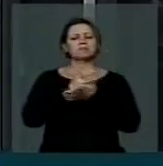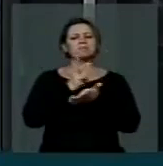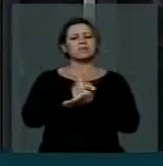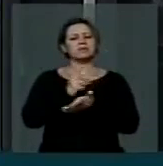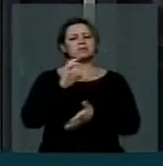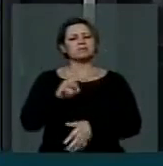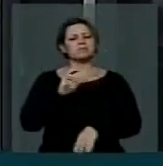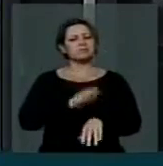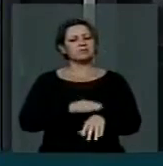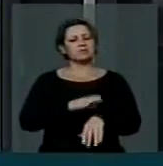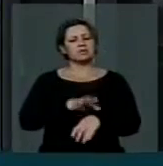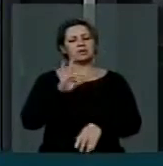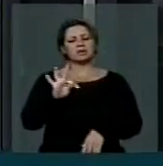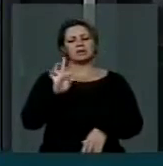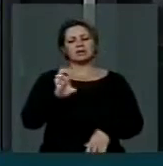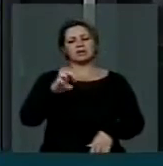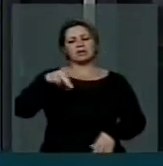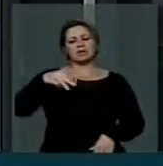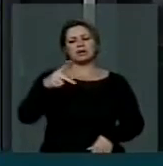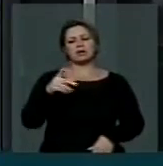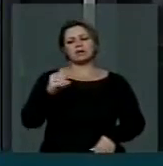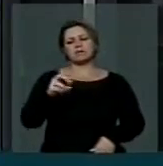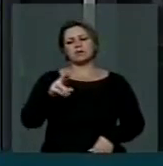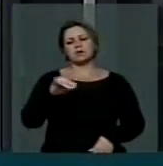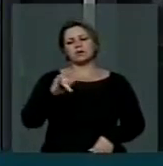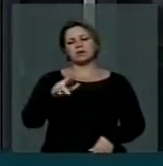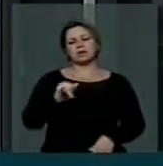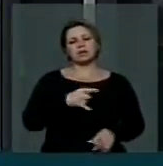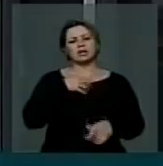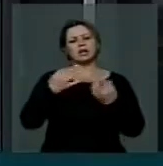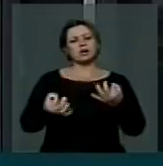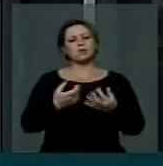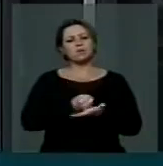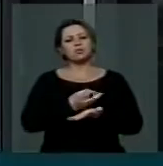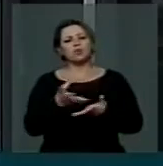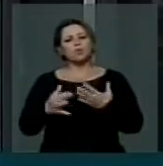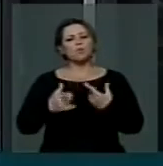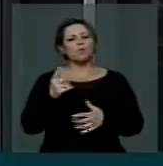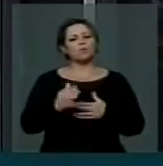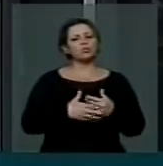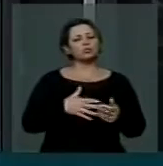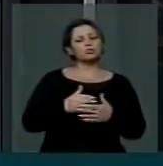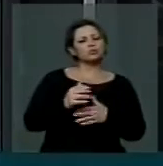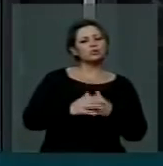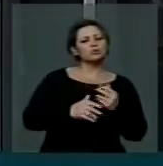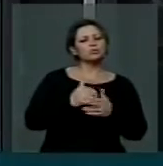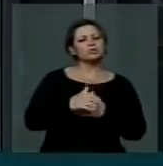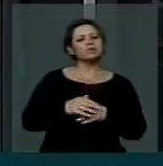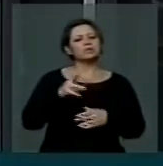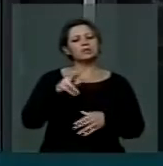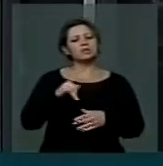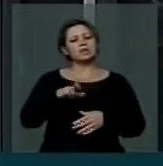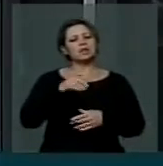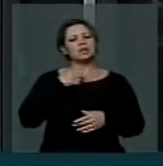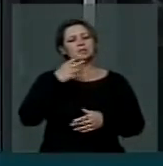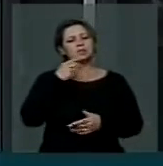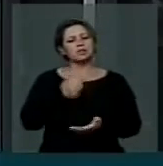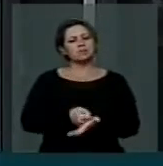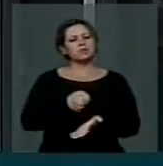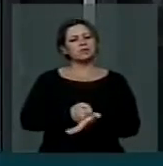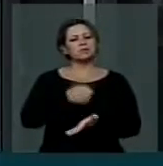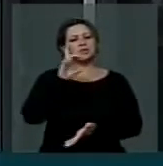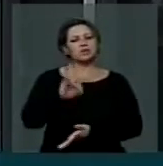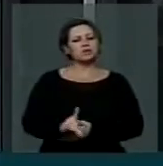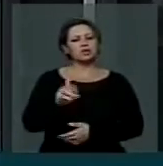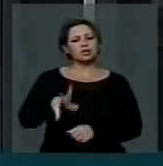tribunais estabeleceram de forma definitiva as qualificações dos crimes de que se ocupariam o direito